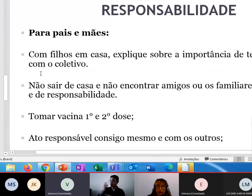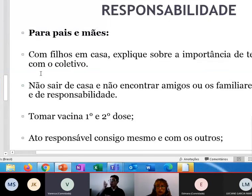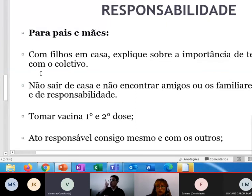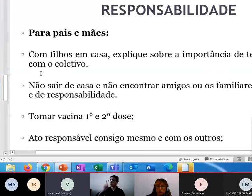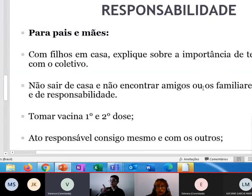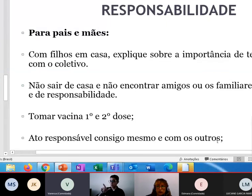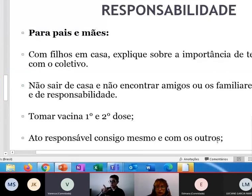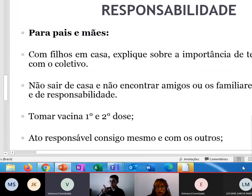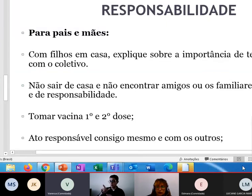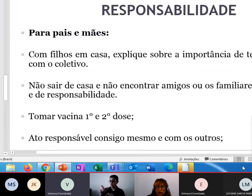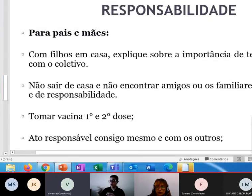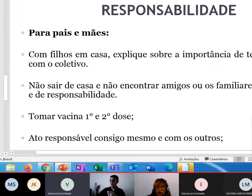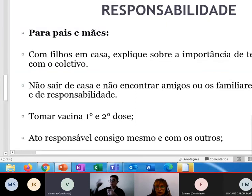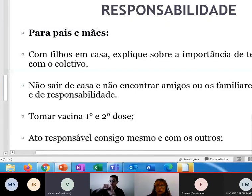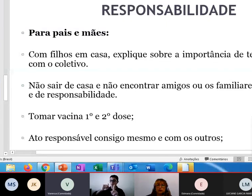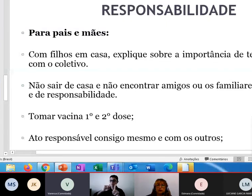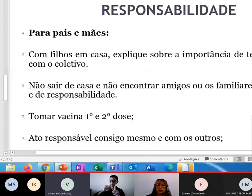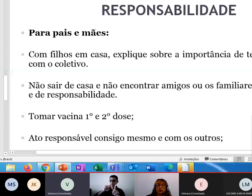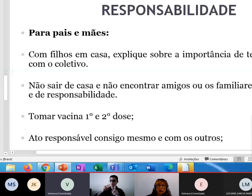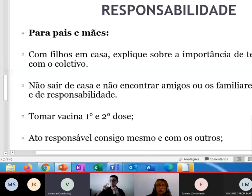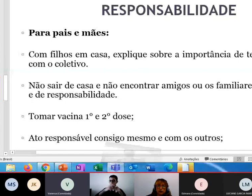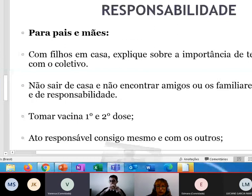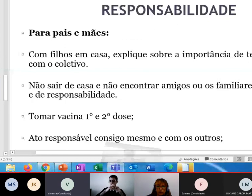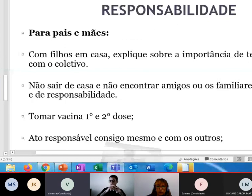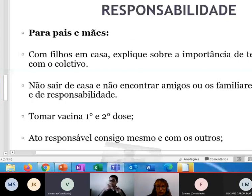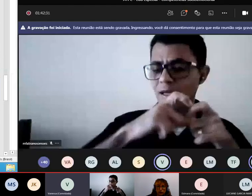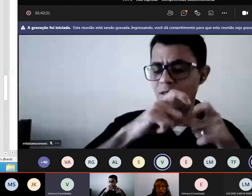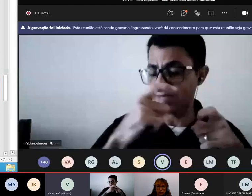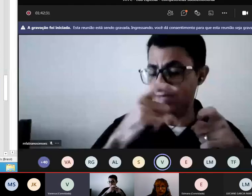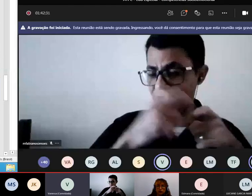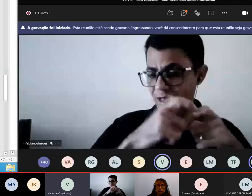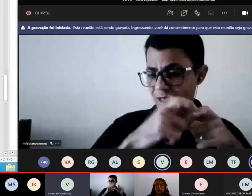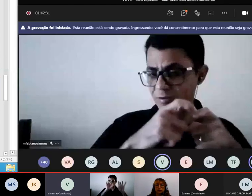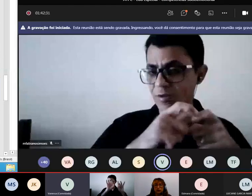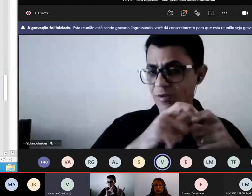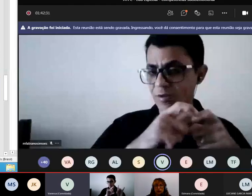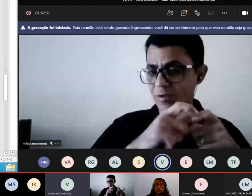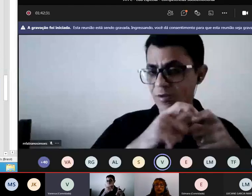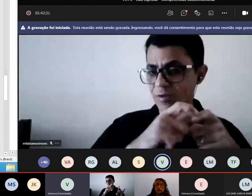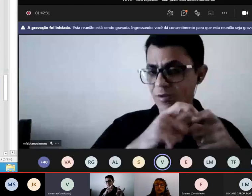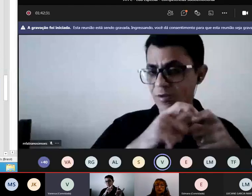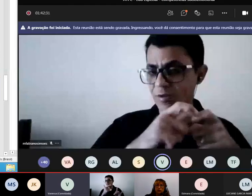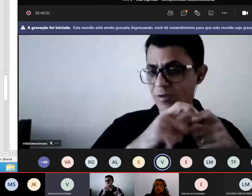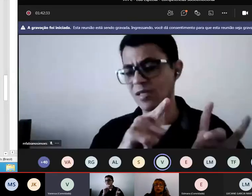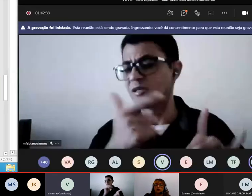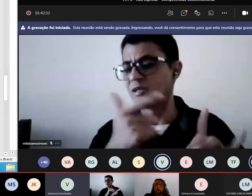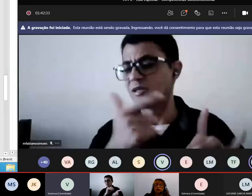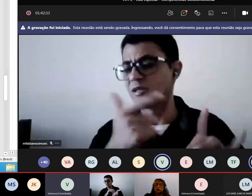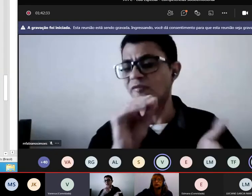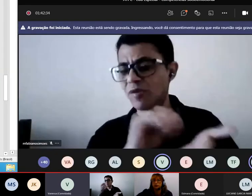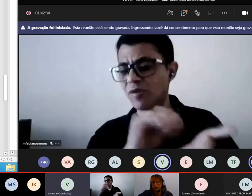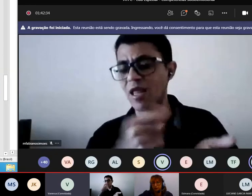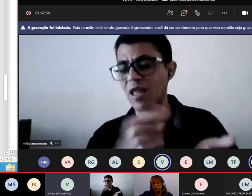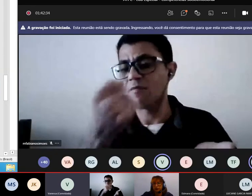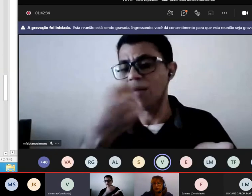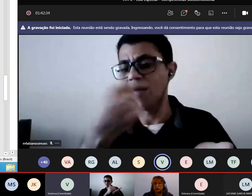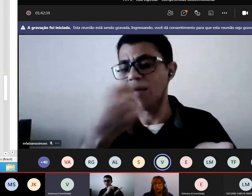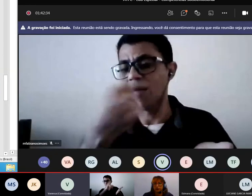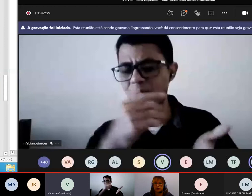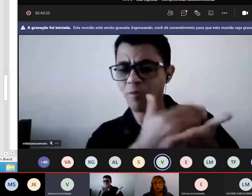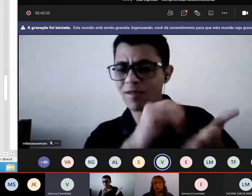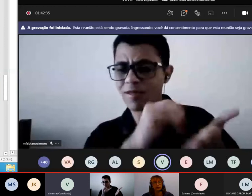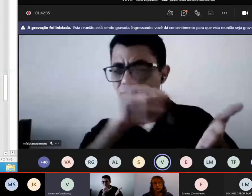conseguindo médico, não tem neuro atendendo na pandemia, muitos sem remédio, sem a medicação desde